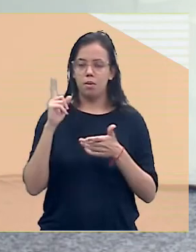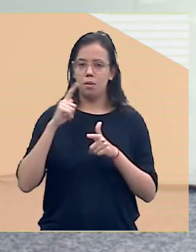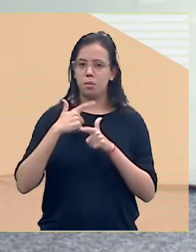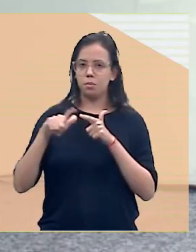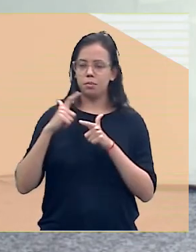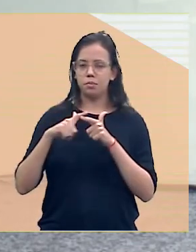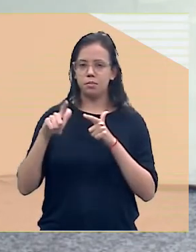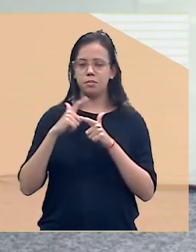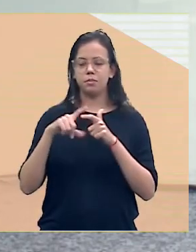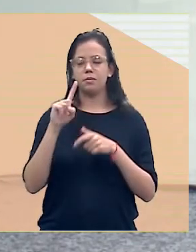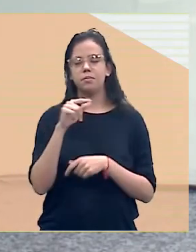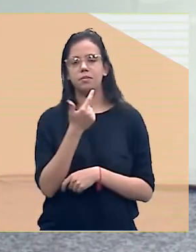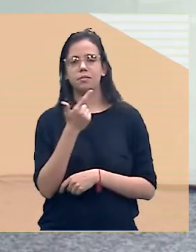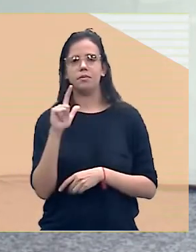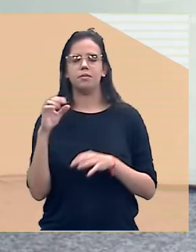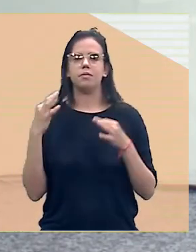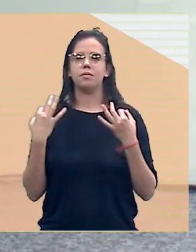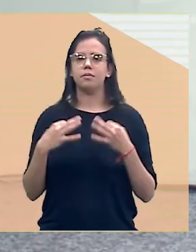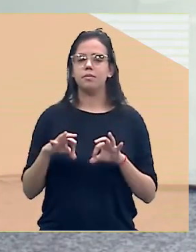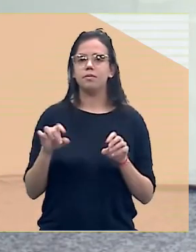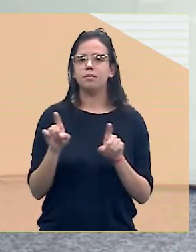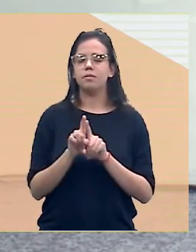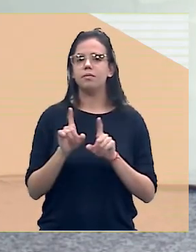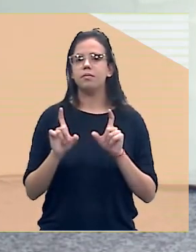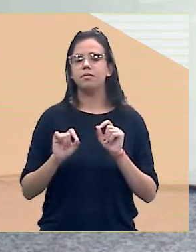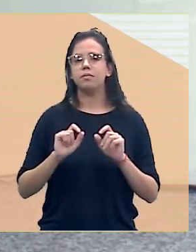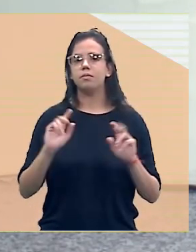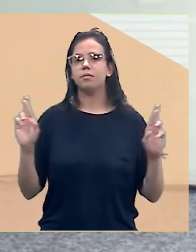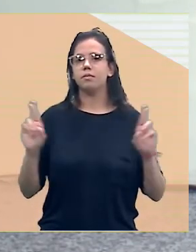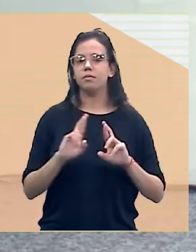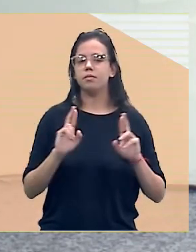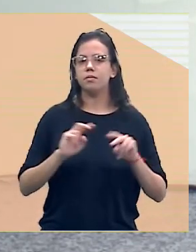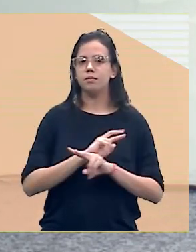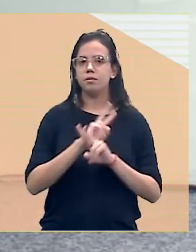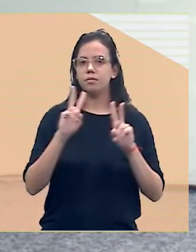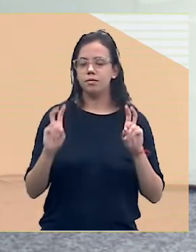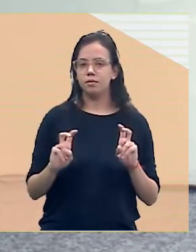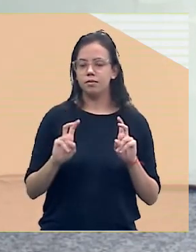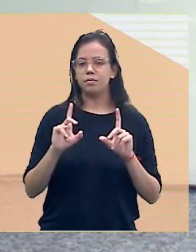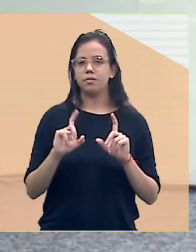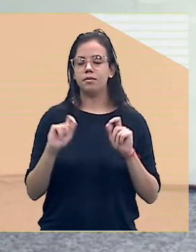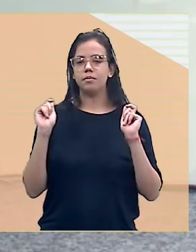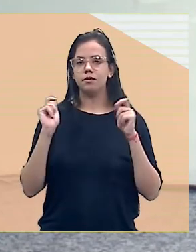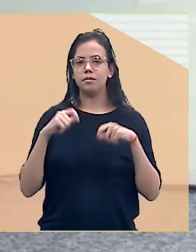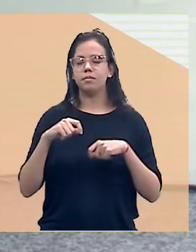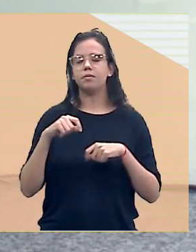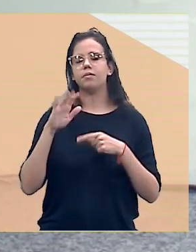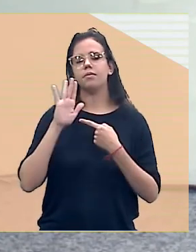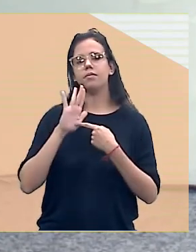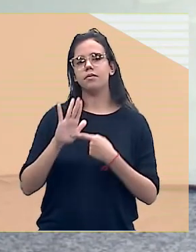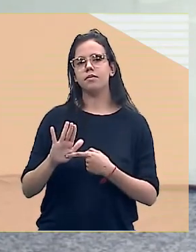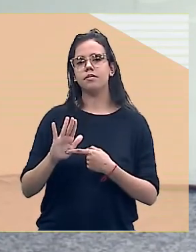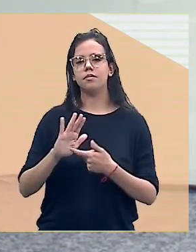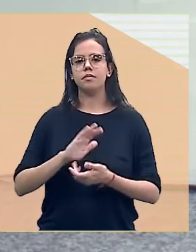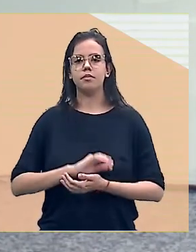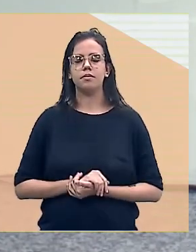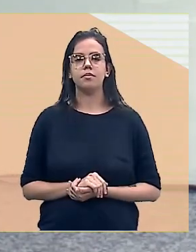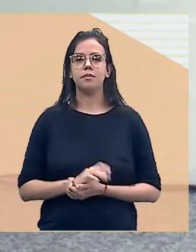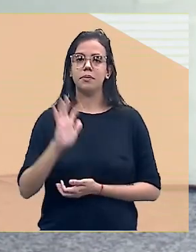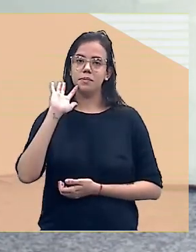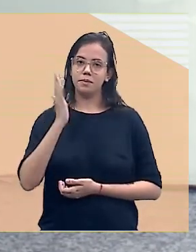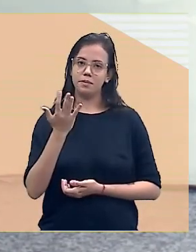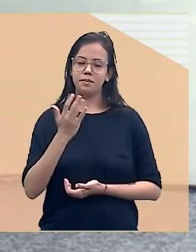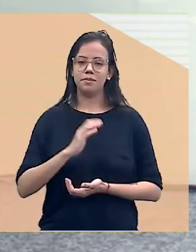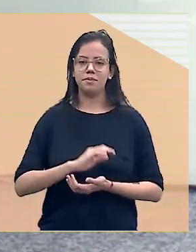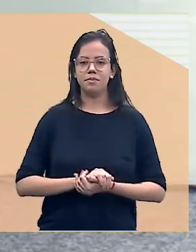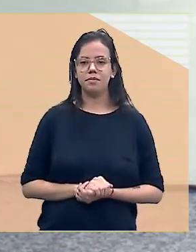problema é uma outra certeza e que sobre esse tema problema você vai ter que apresentar o que uma